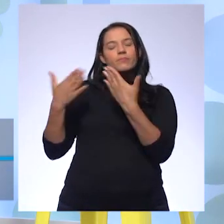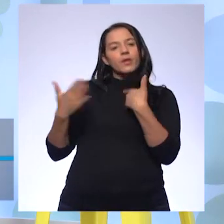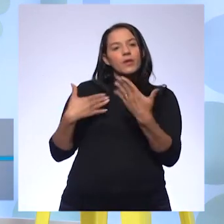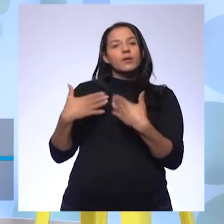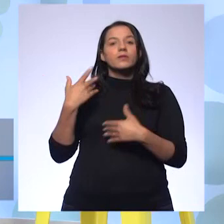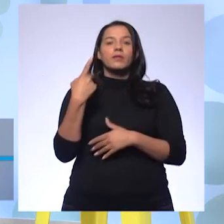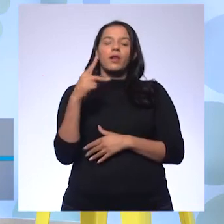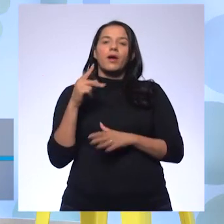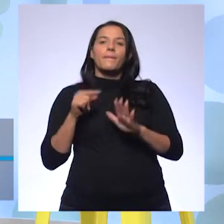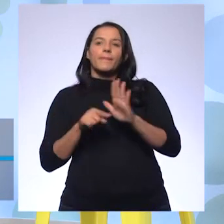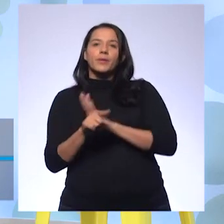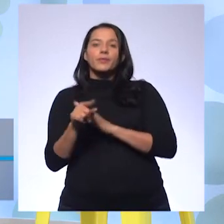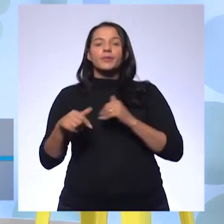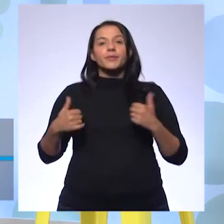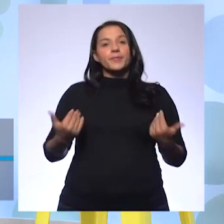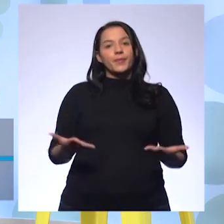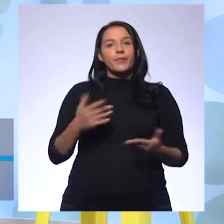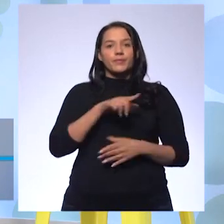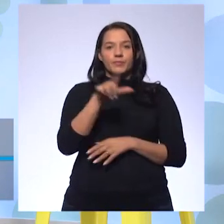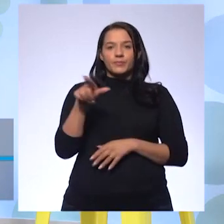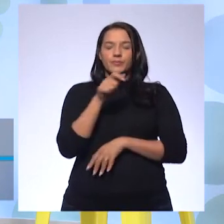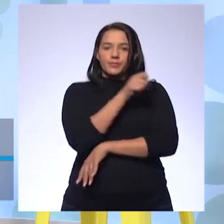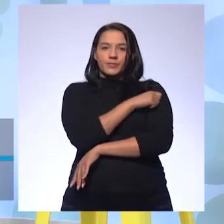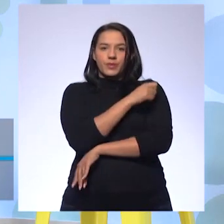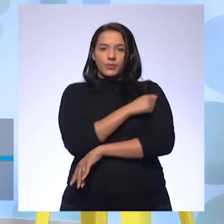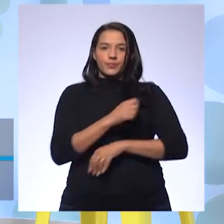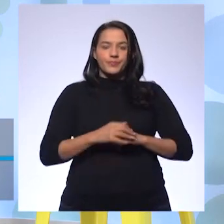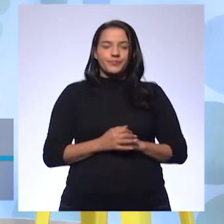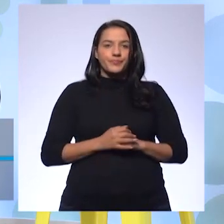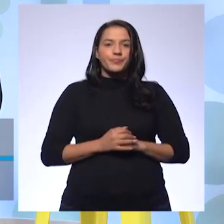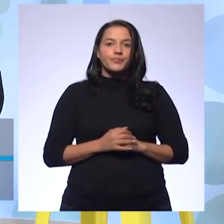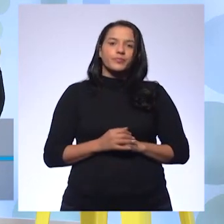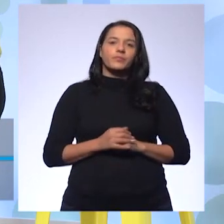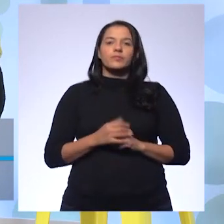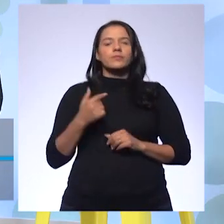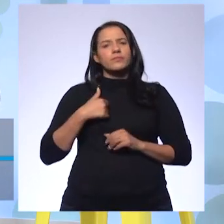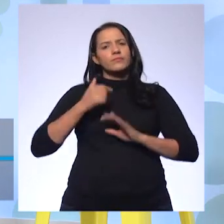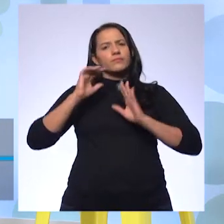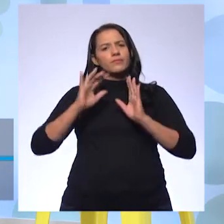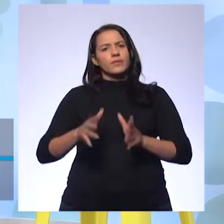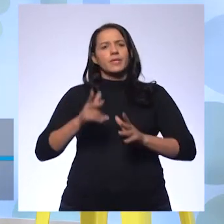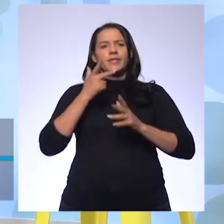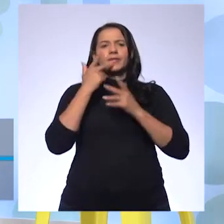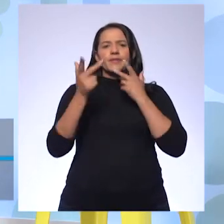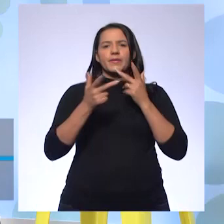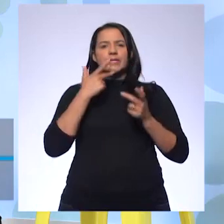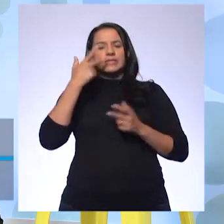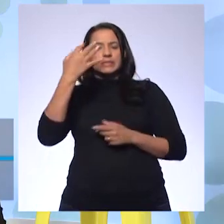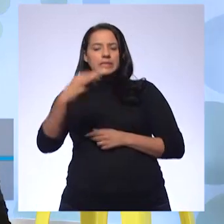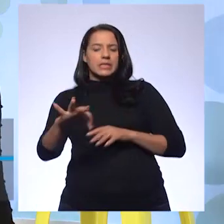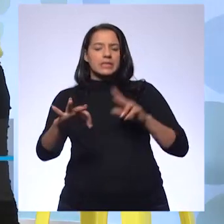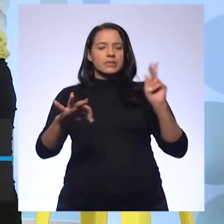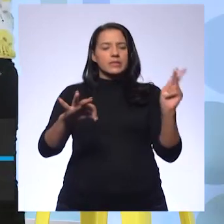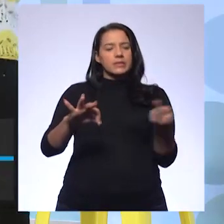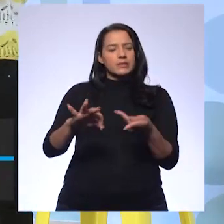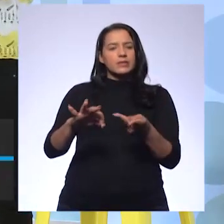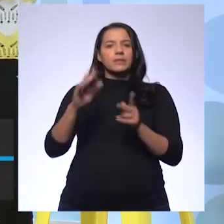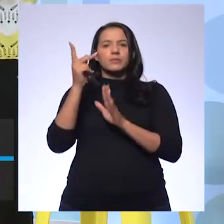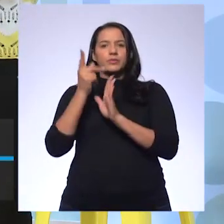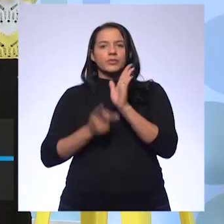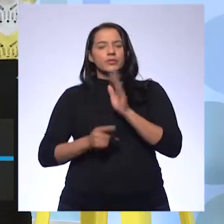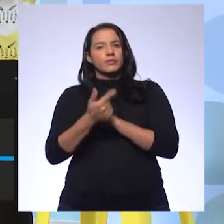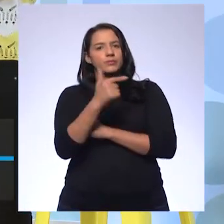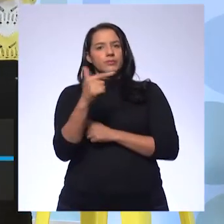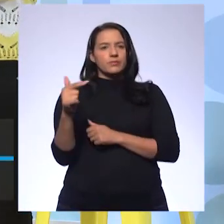as perguntas com os alunos, né? Até porque, eu já disse várias vezes, não tem certo ou errado em projeto de